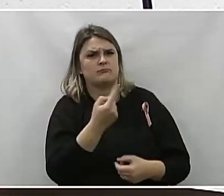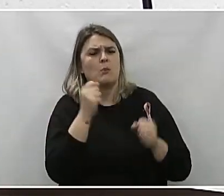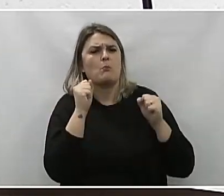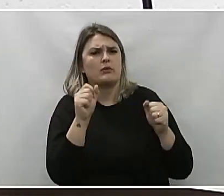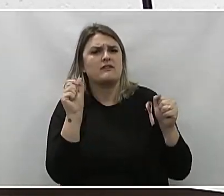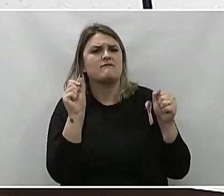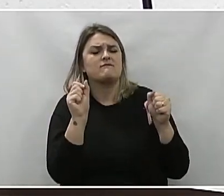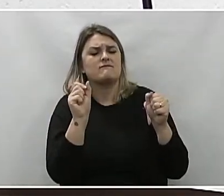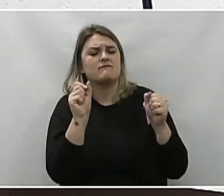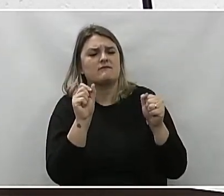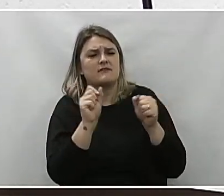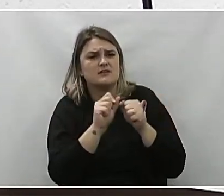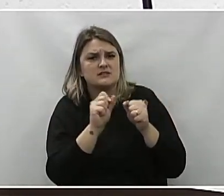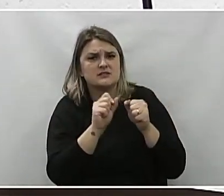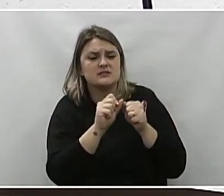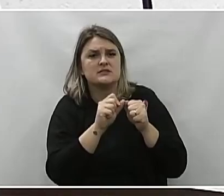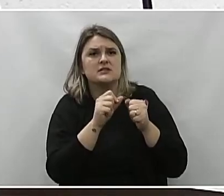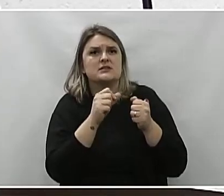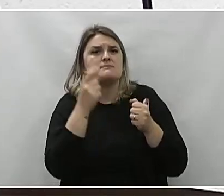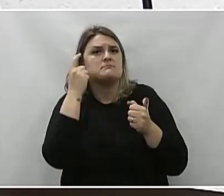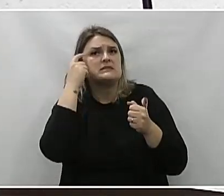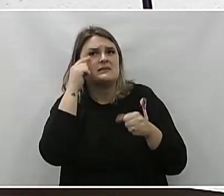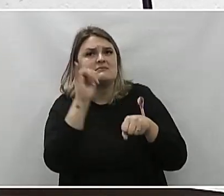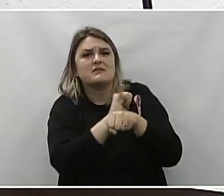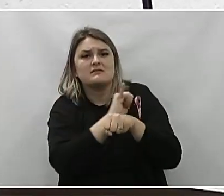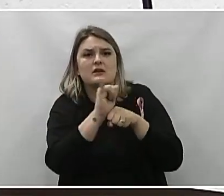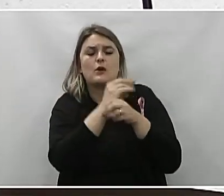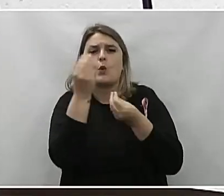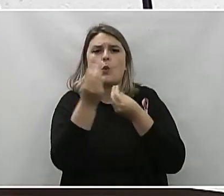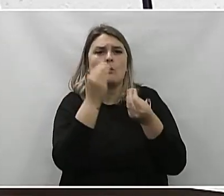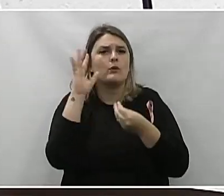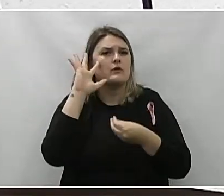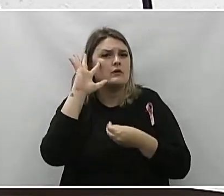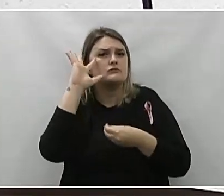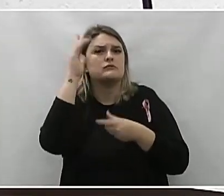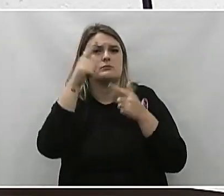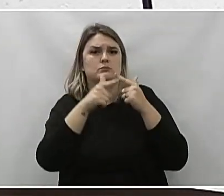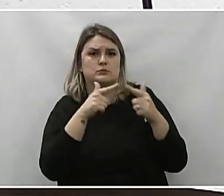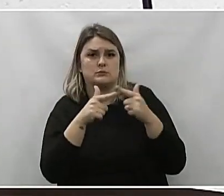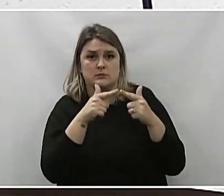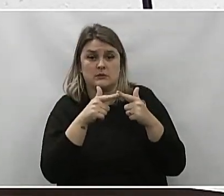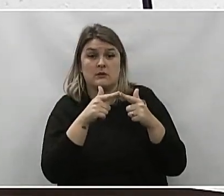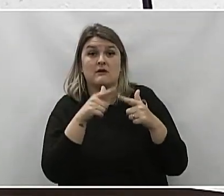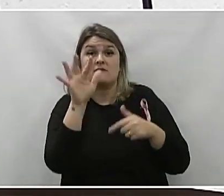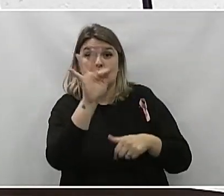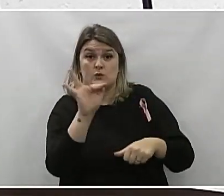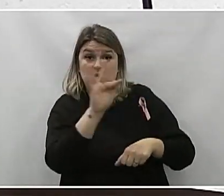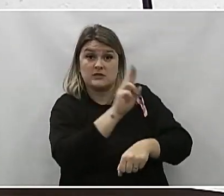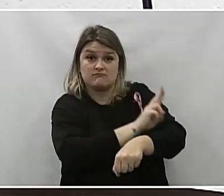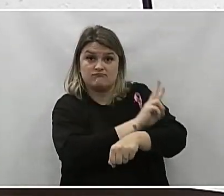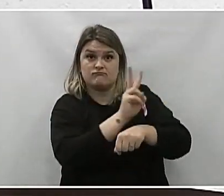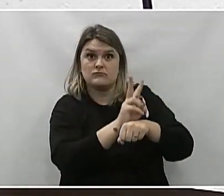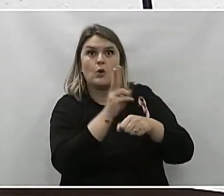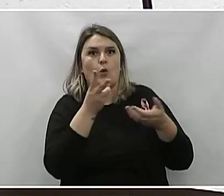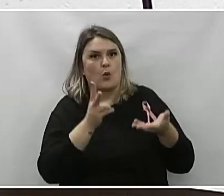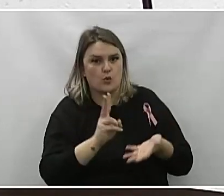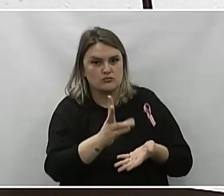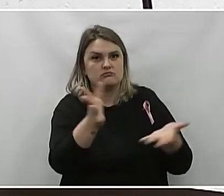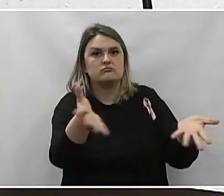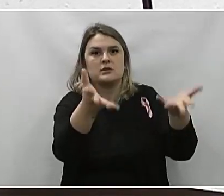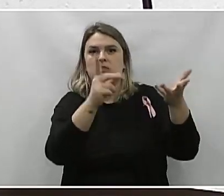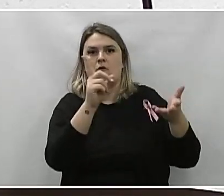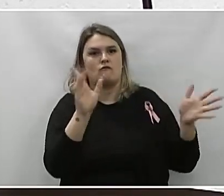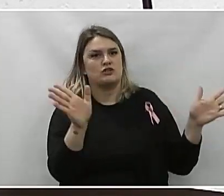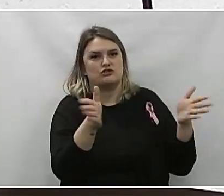realmente trazer uma solução ou buscar alternativas para que ela não se desmonte para que ela não